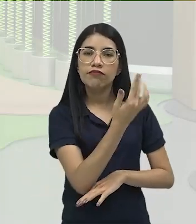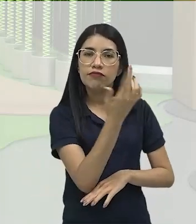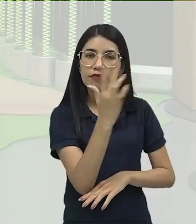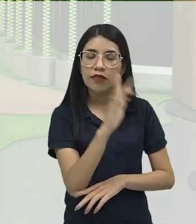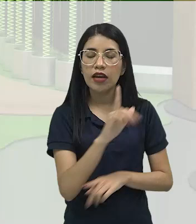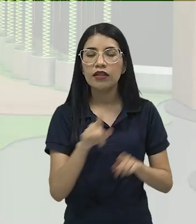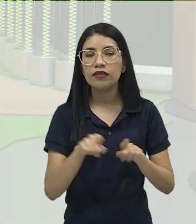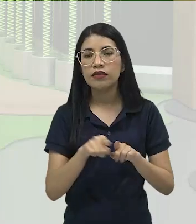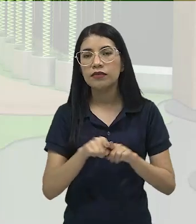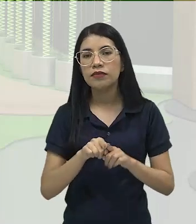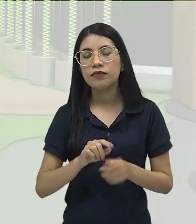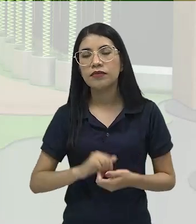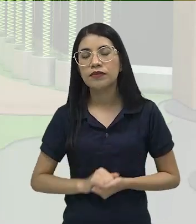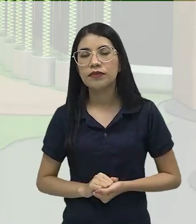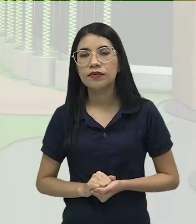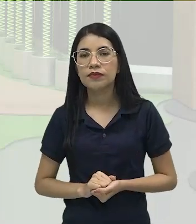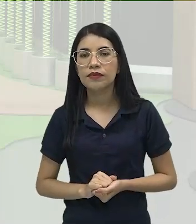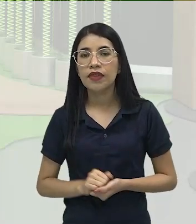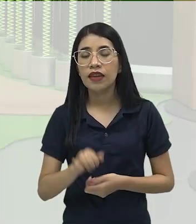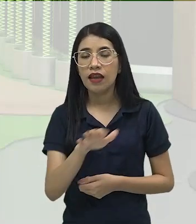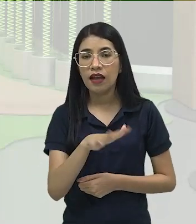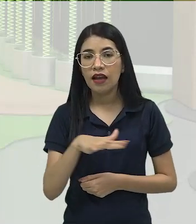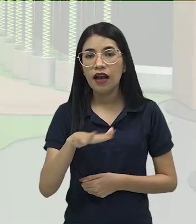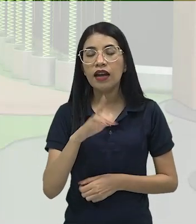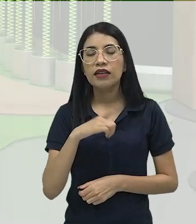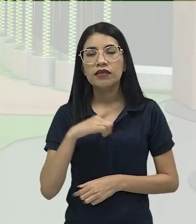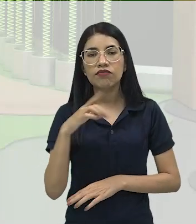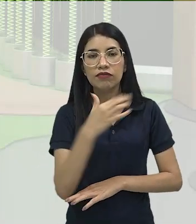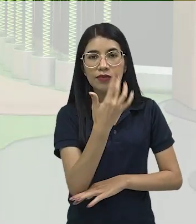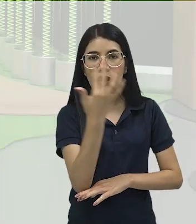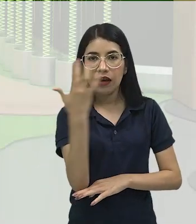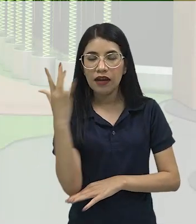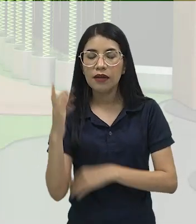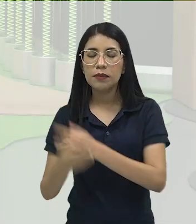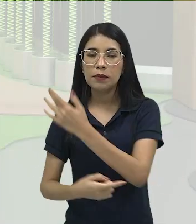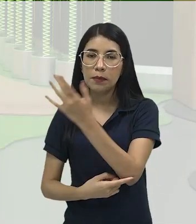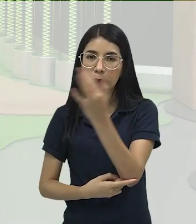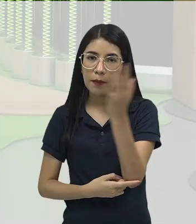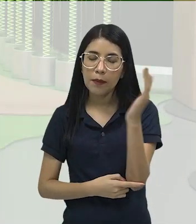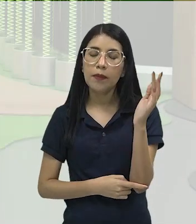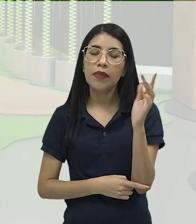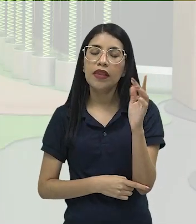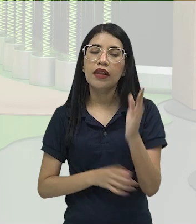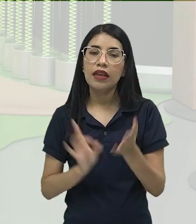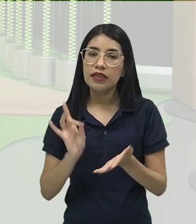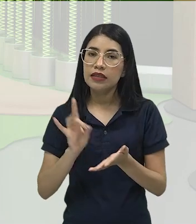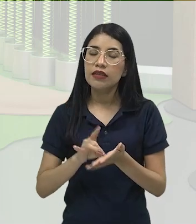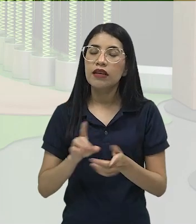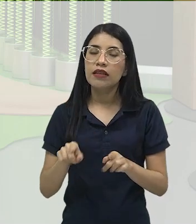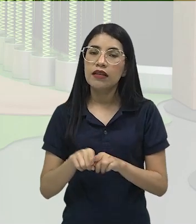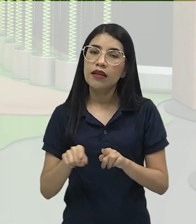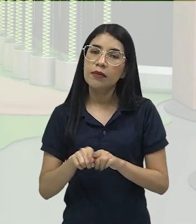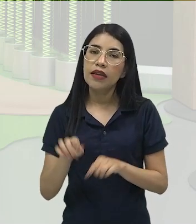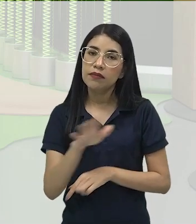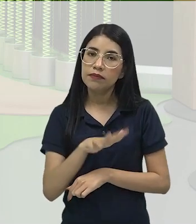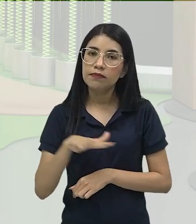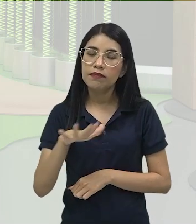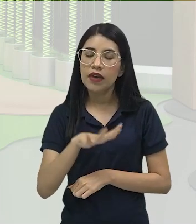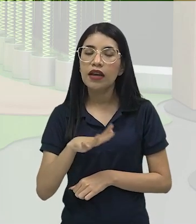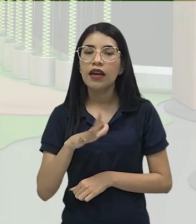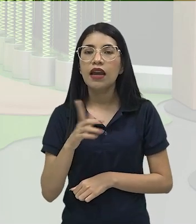têm árvores, né? Áreas que são arborizadas, que com certeza essas áreas elas